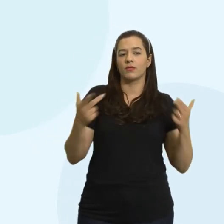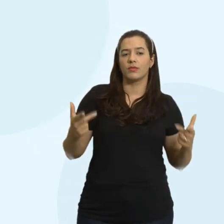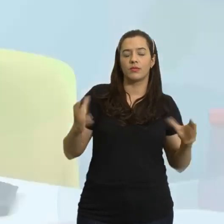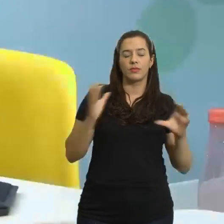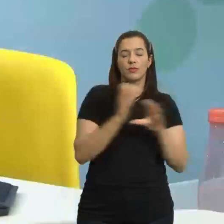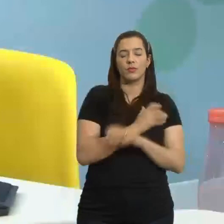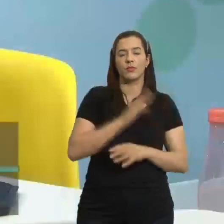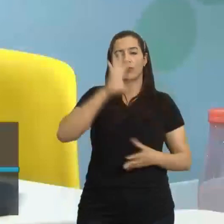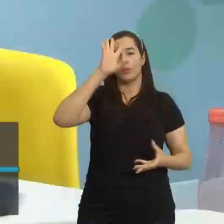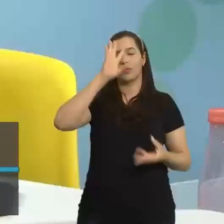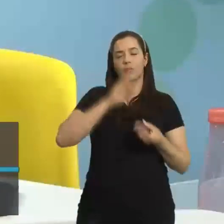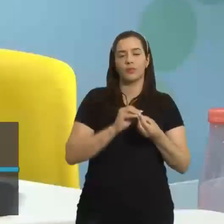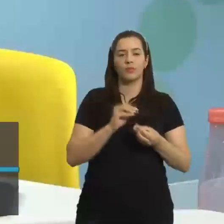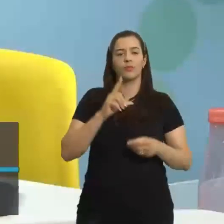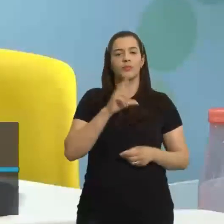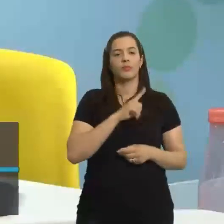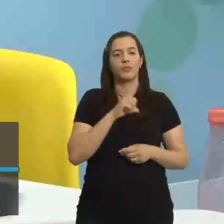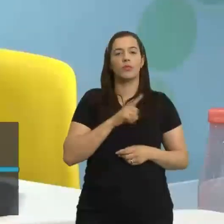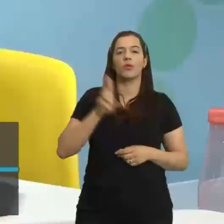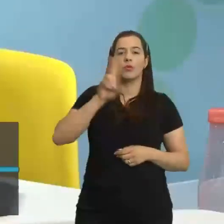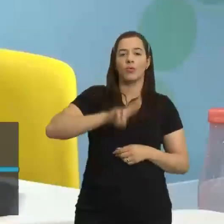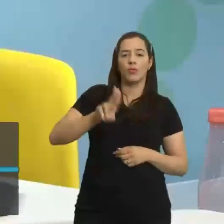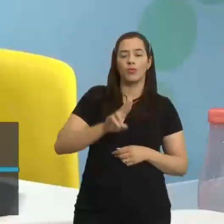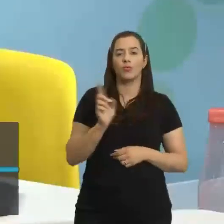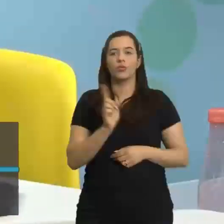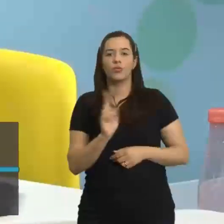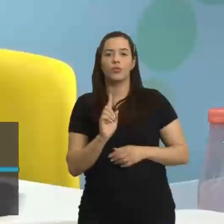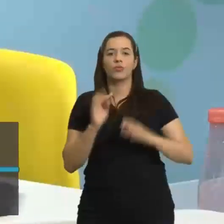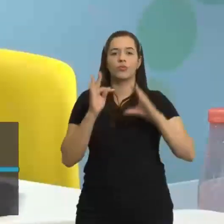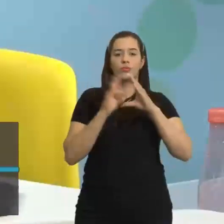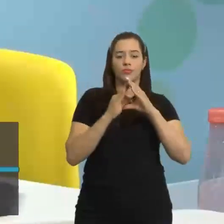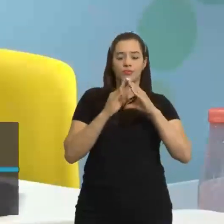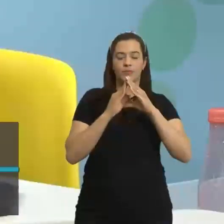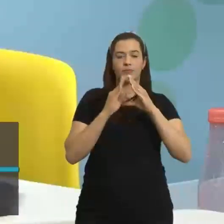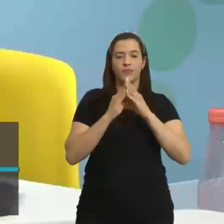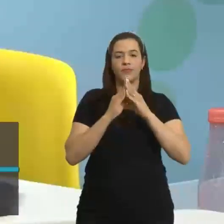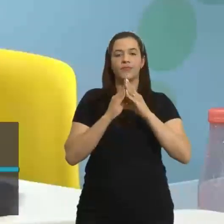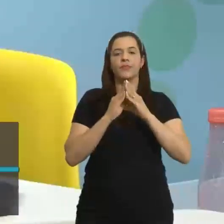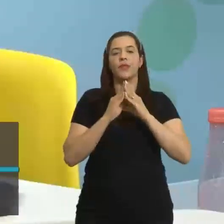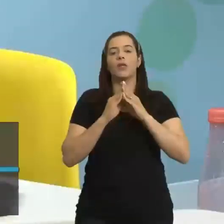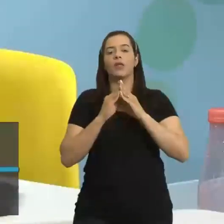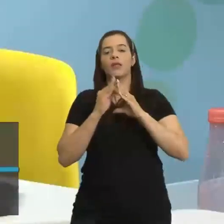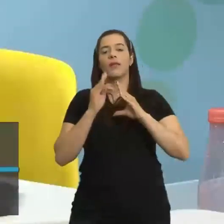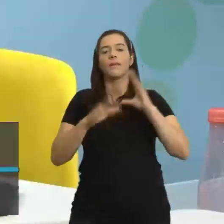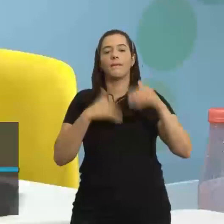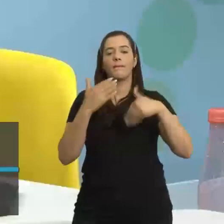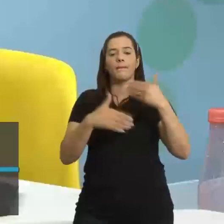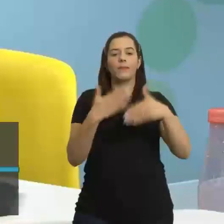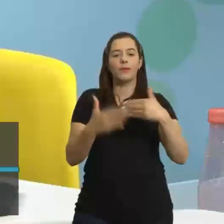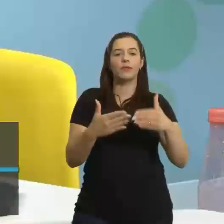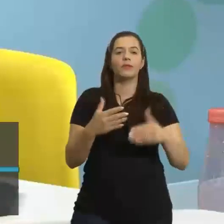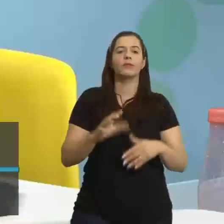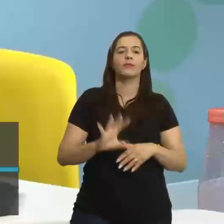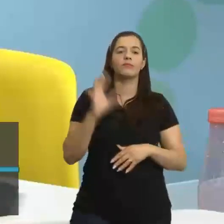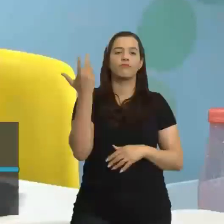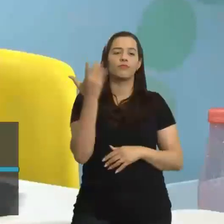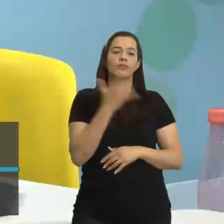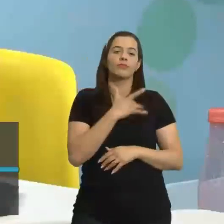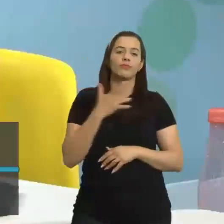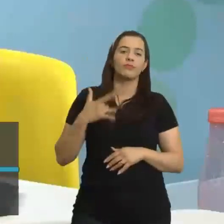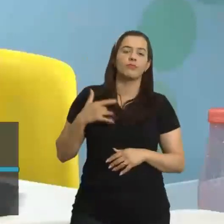conclusões, porque o uso ou não de transgênicos pode levar a consequências na saúde,